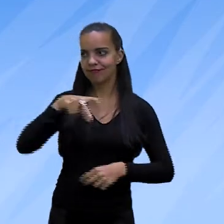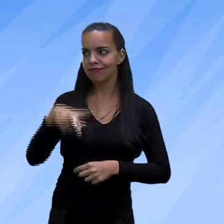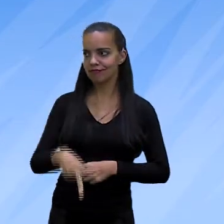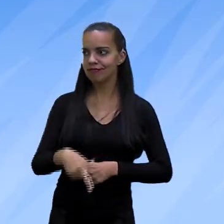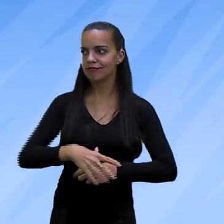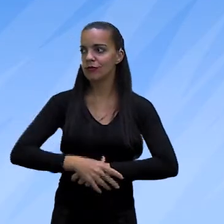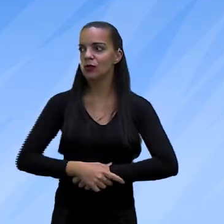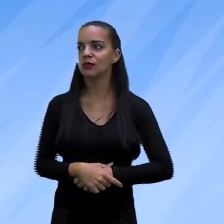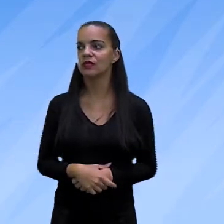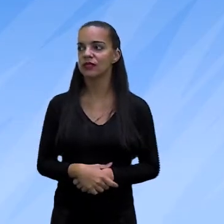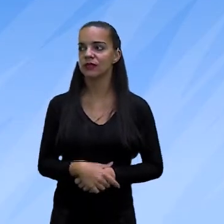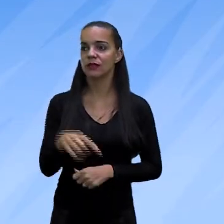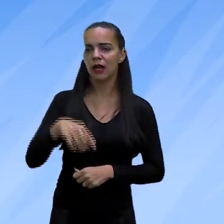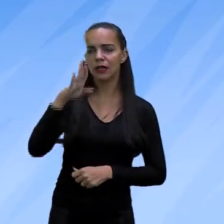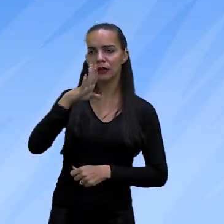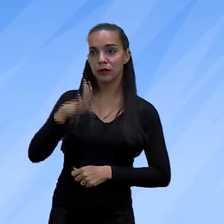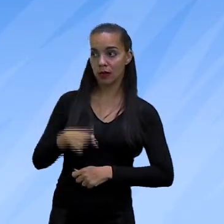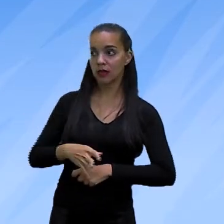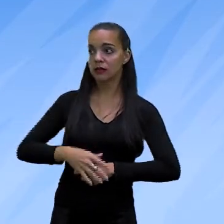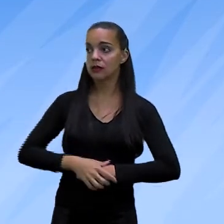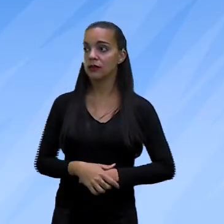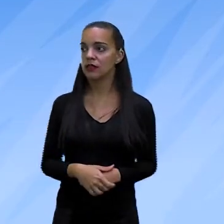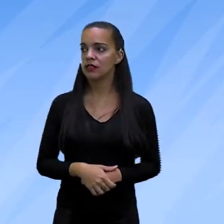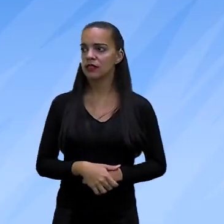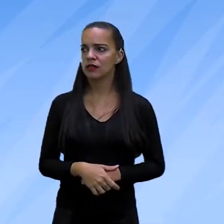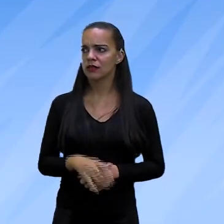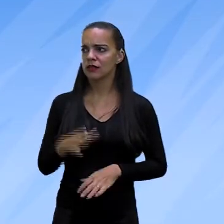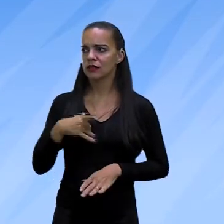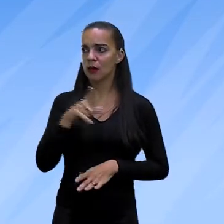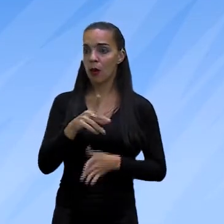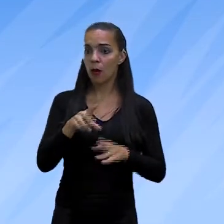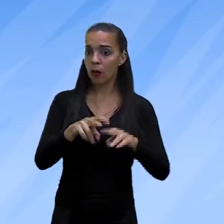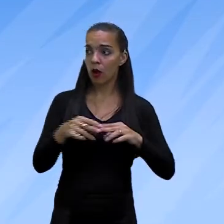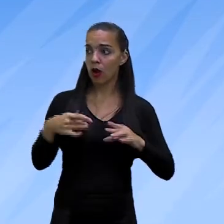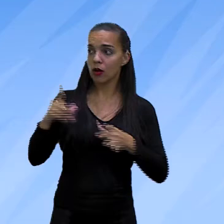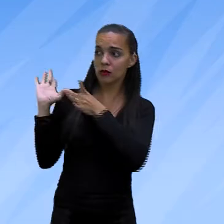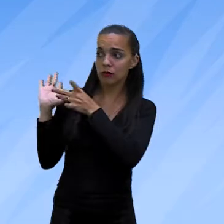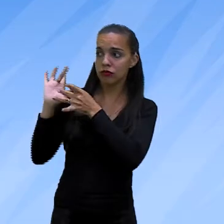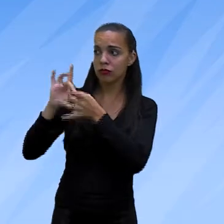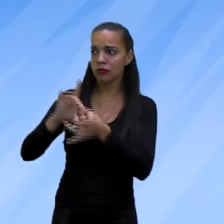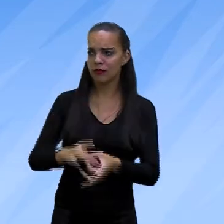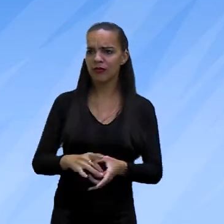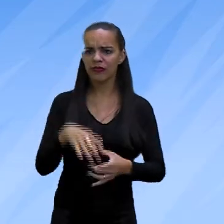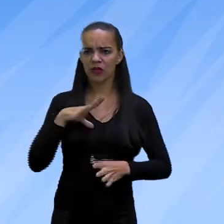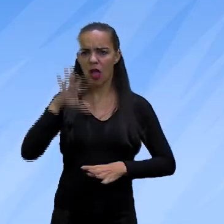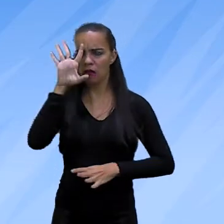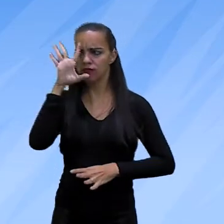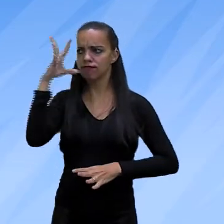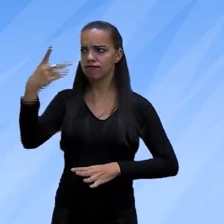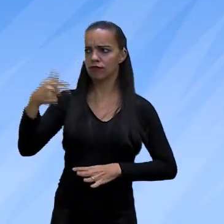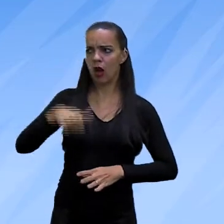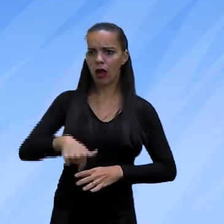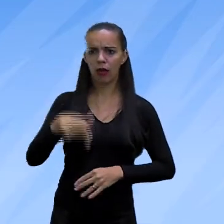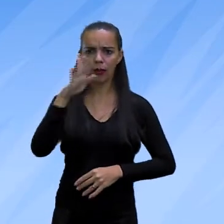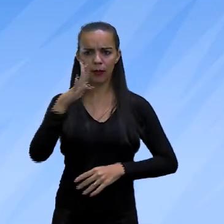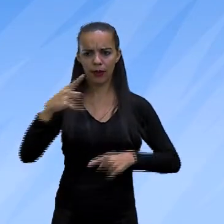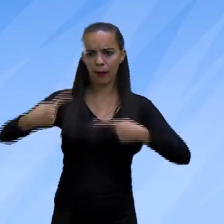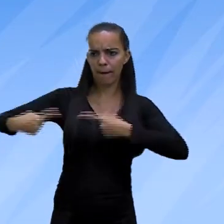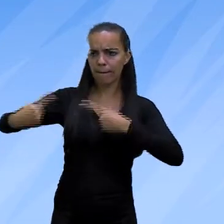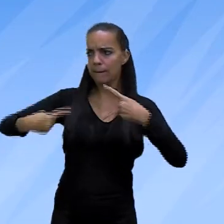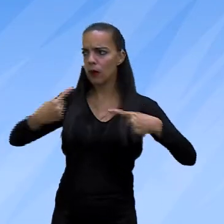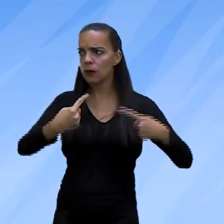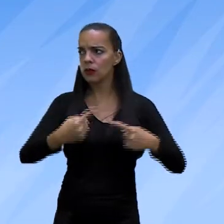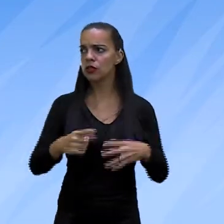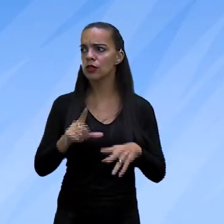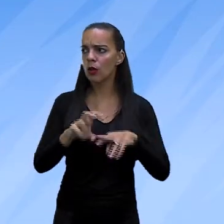gostava do Brasil, tá? Neste contexto, ocorreu uma cisão política aqui no Brasil. O